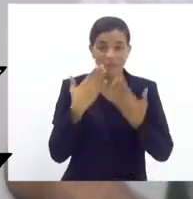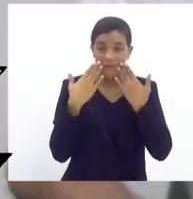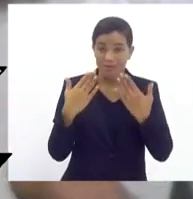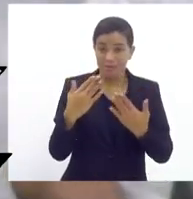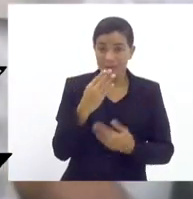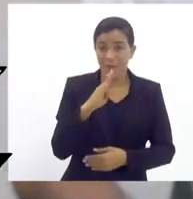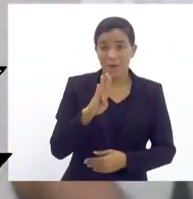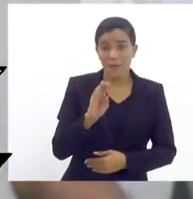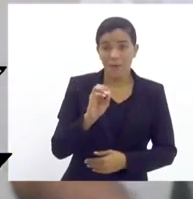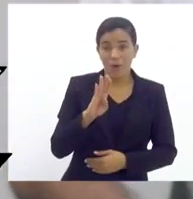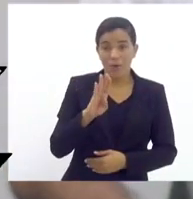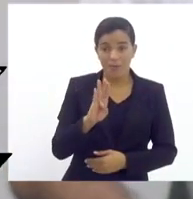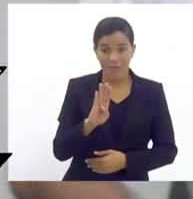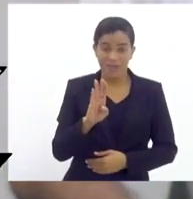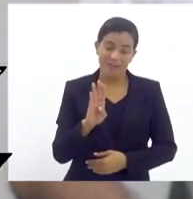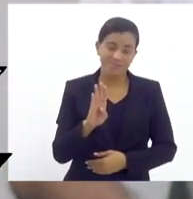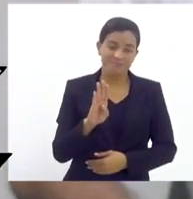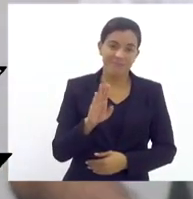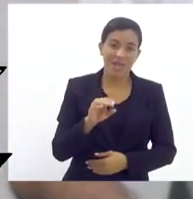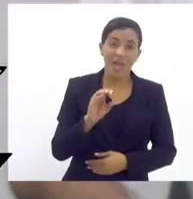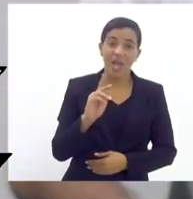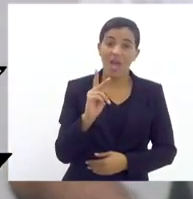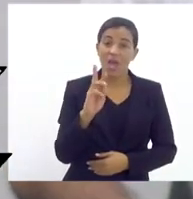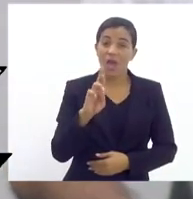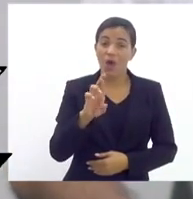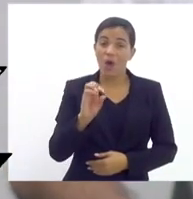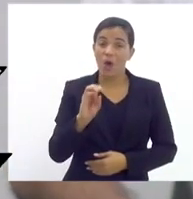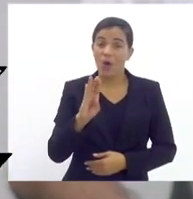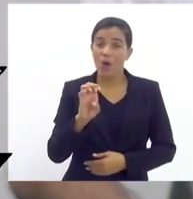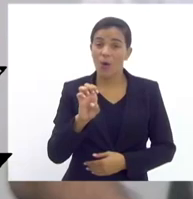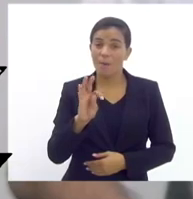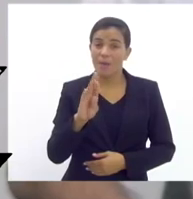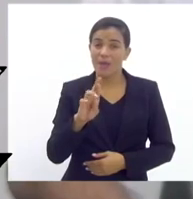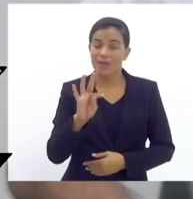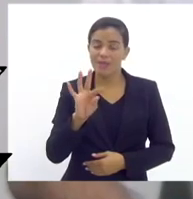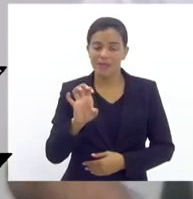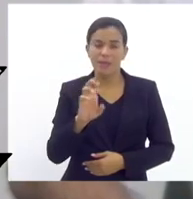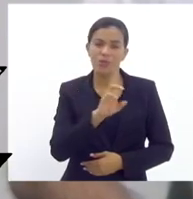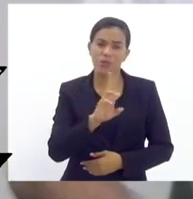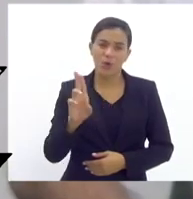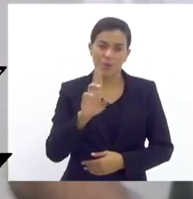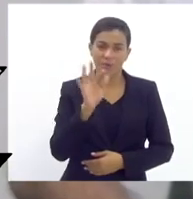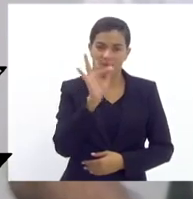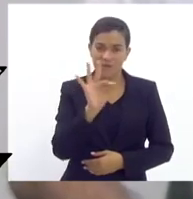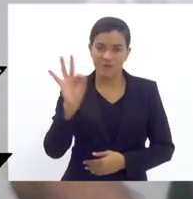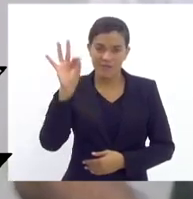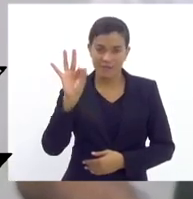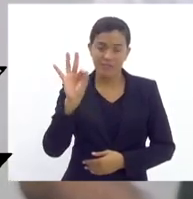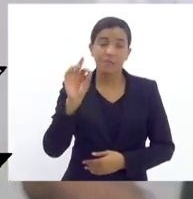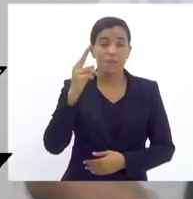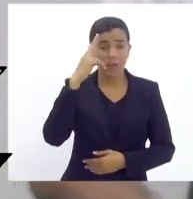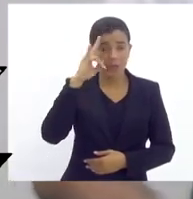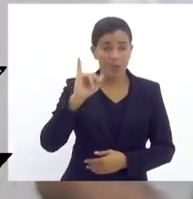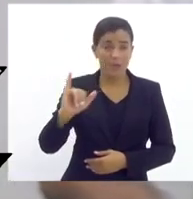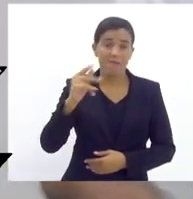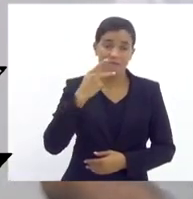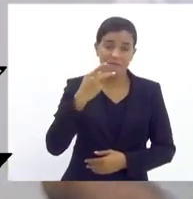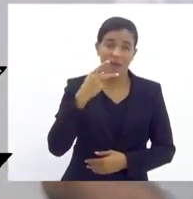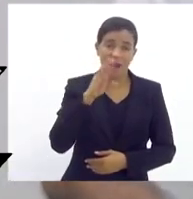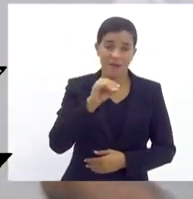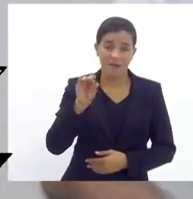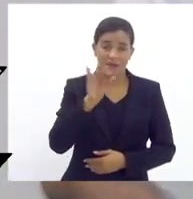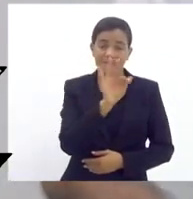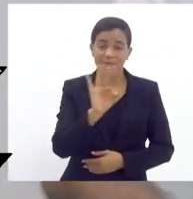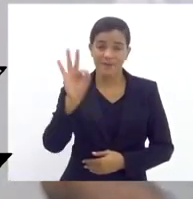é Bob mas conhecido como Bob mas é Robert Monte Sinai o nome francês mas como Haiti para francês mas é Bob mas conhecido como